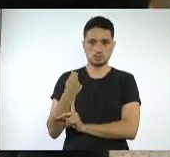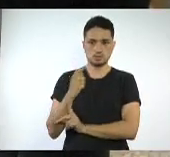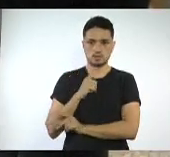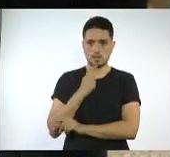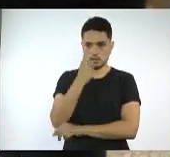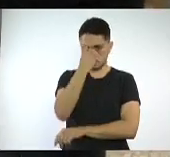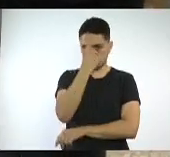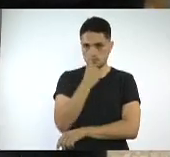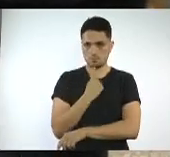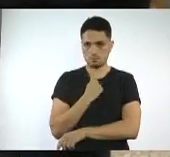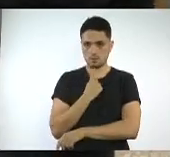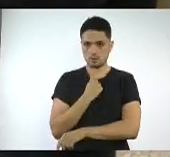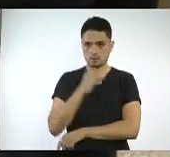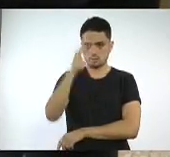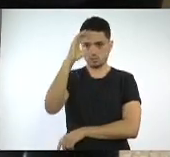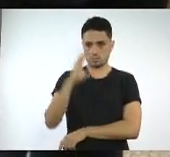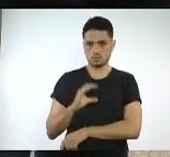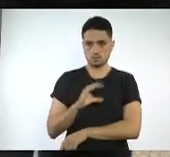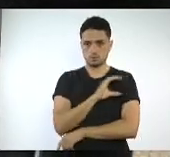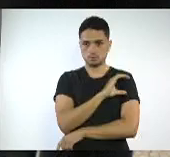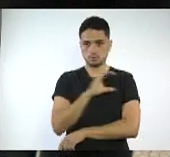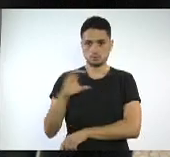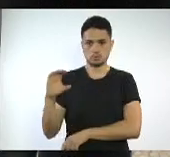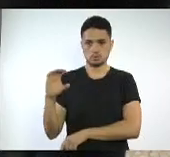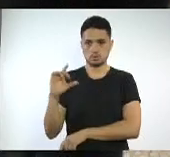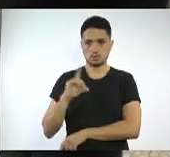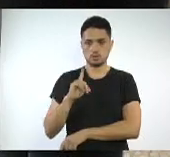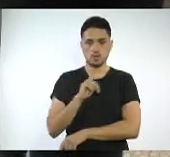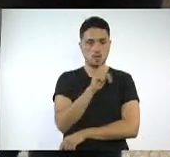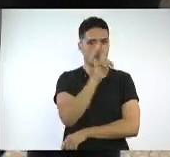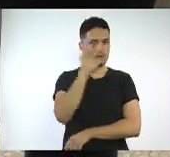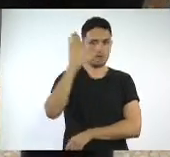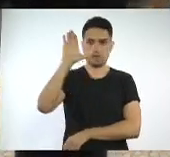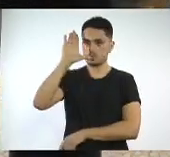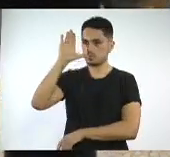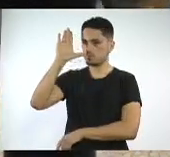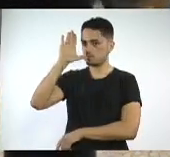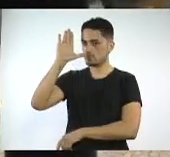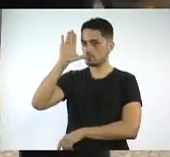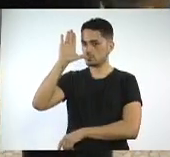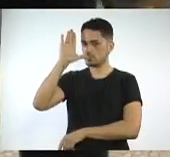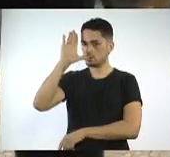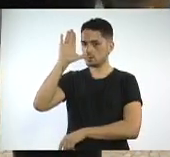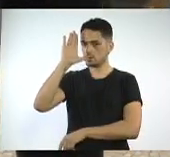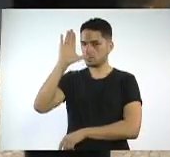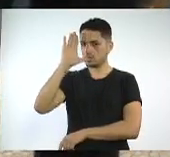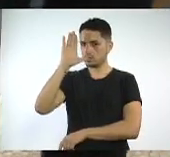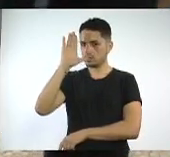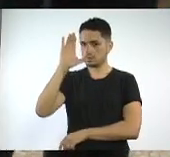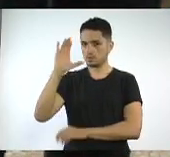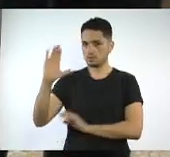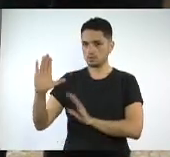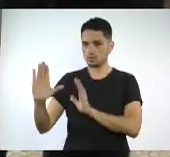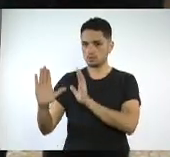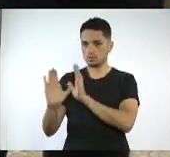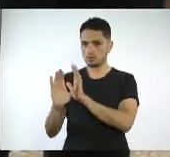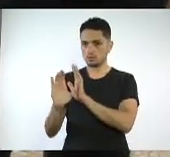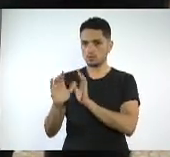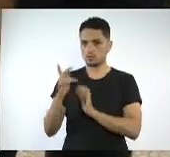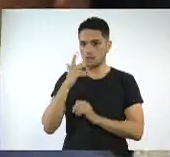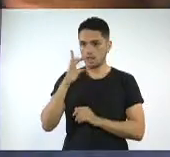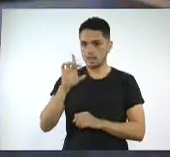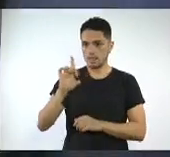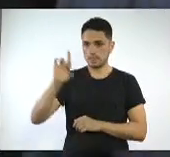Senhora com um pênis e ao lado a seguinte inscrição: Deus acima de